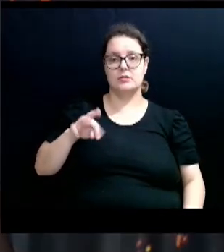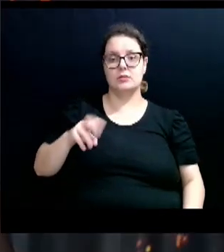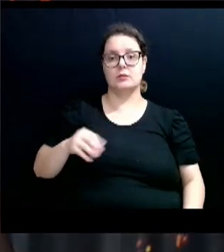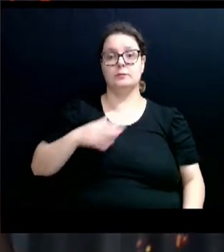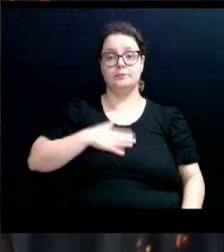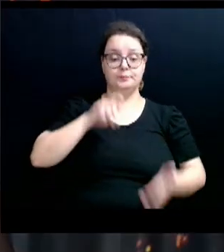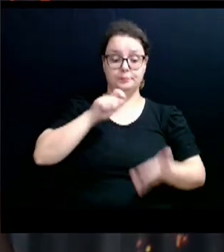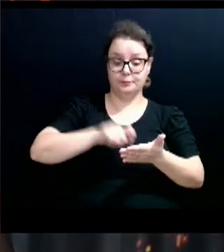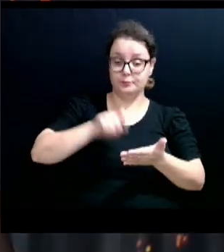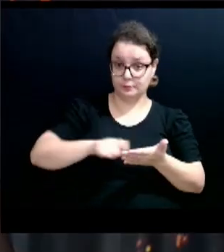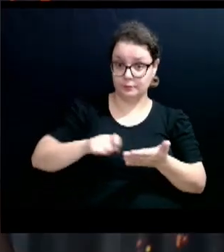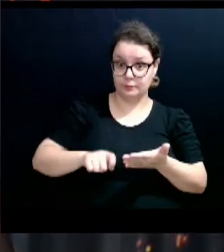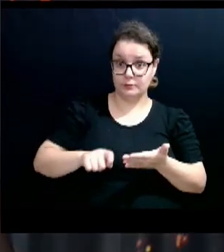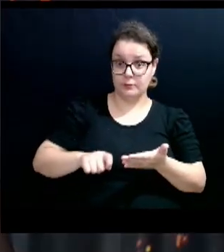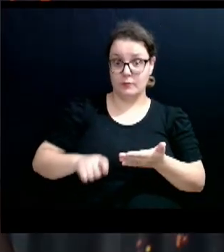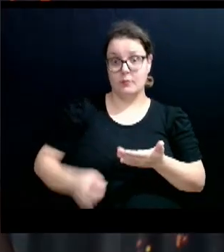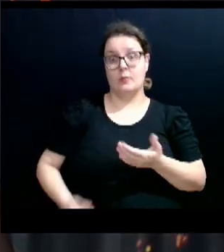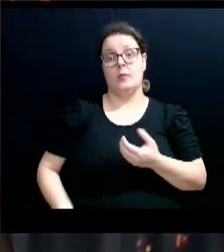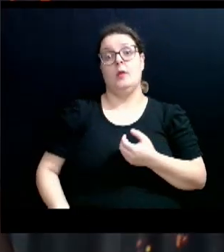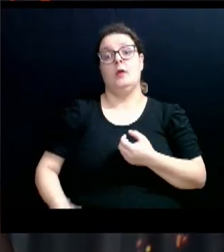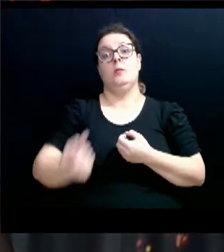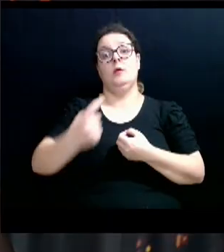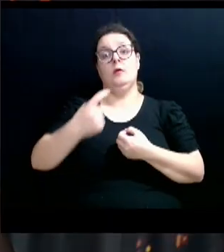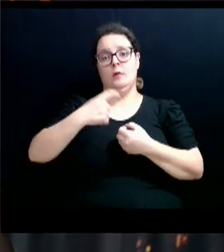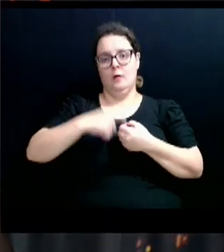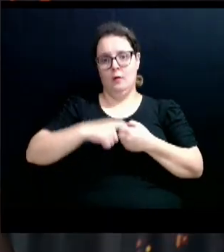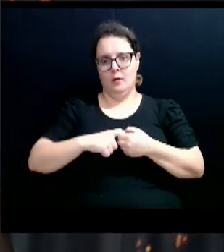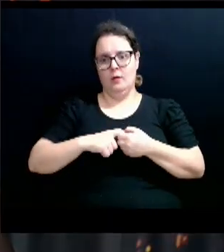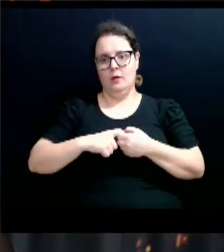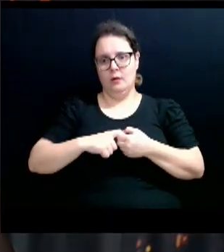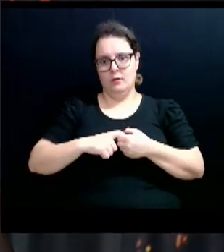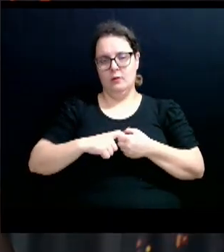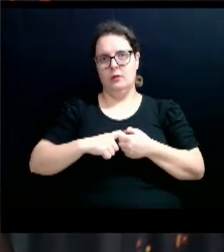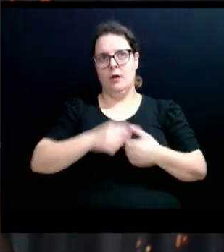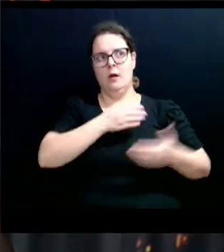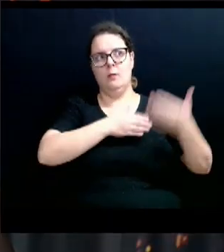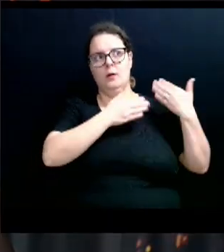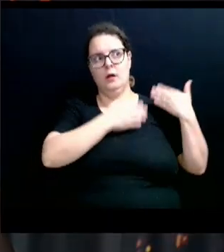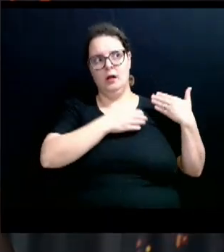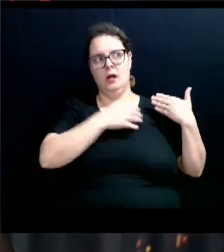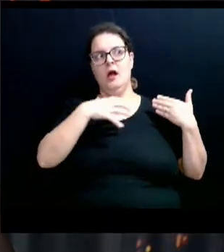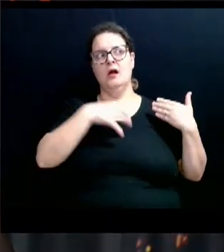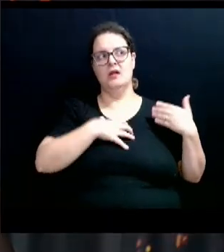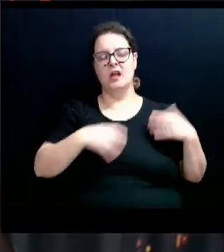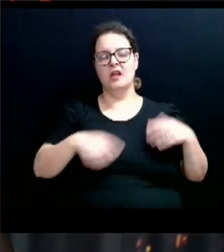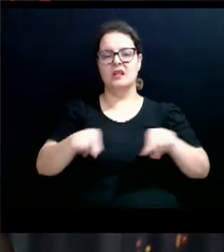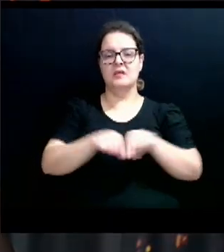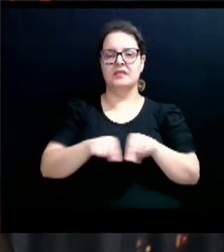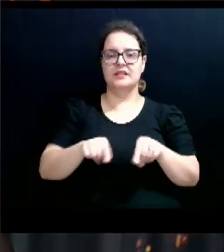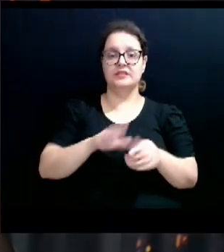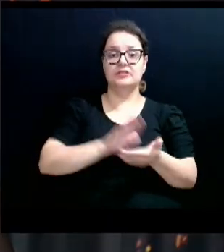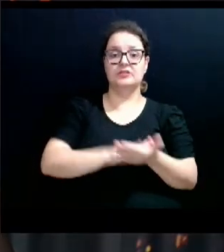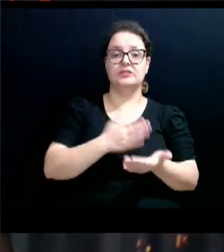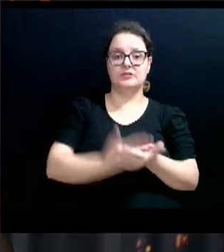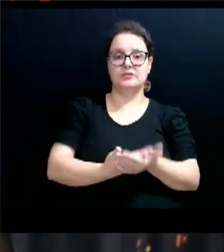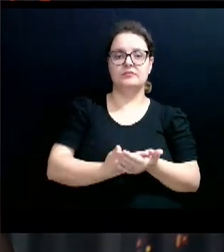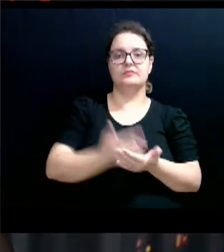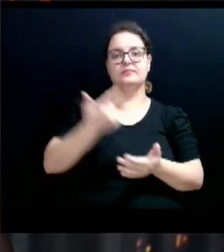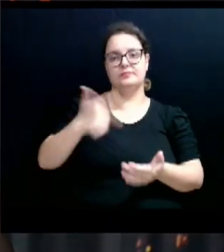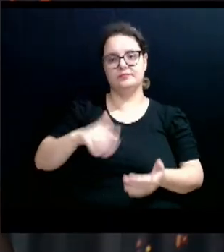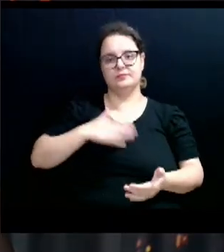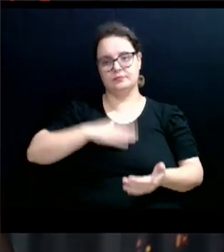me devolver ao passado também é uma forma de começar a reinterpretar as minhas crenças, o que